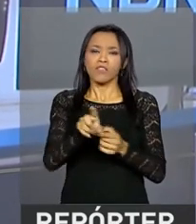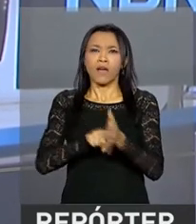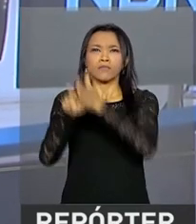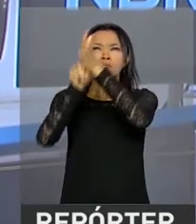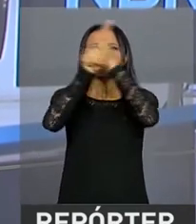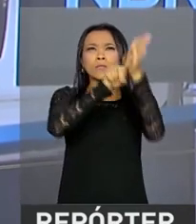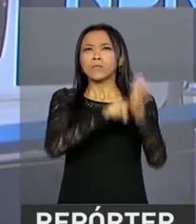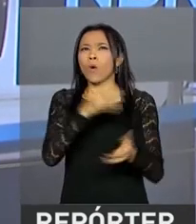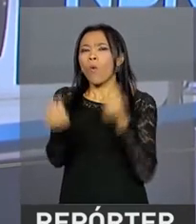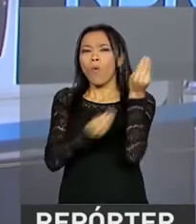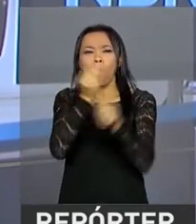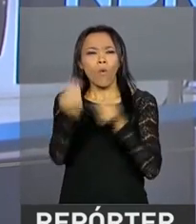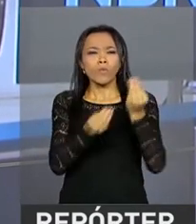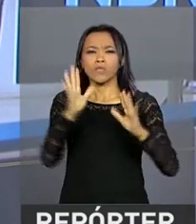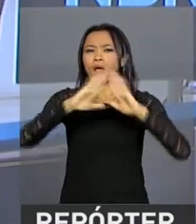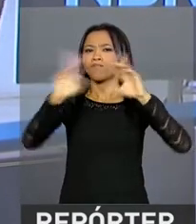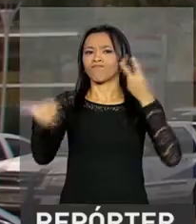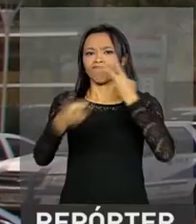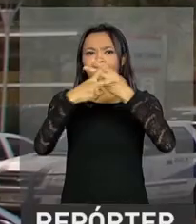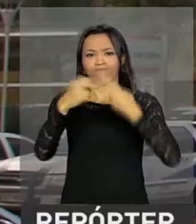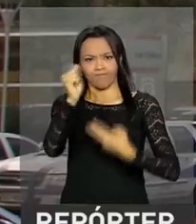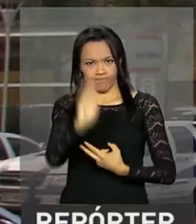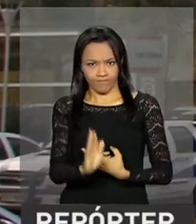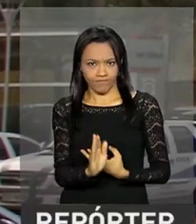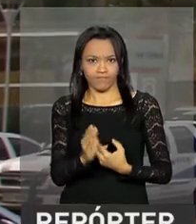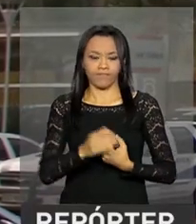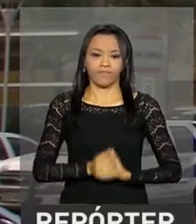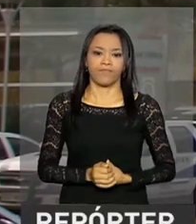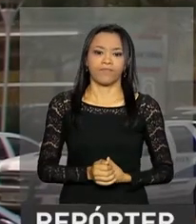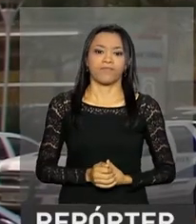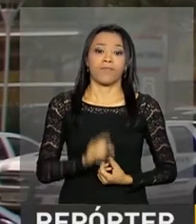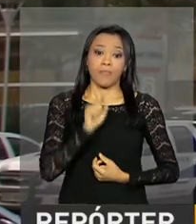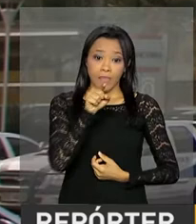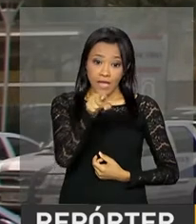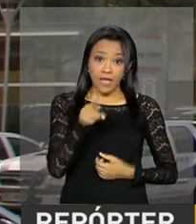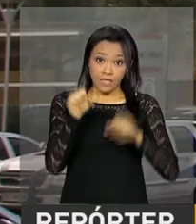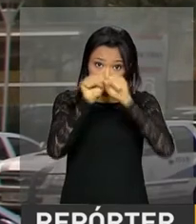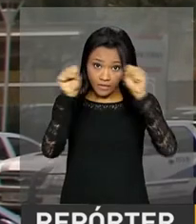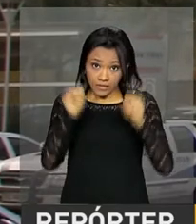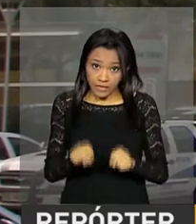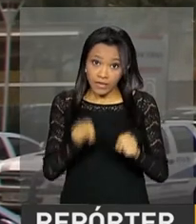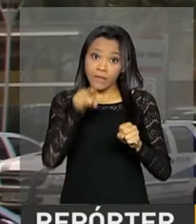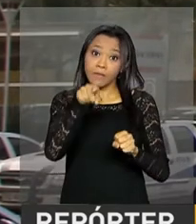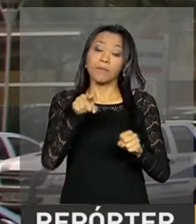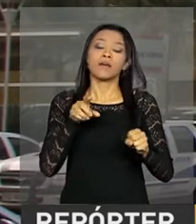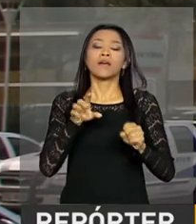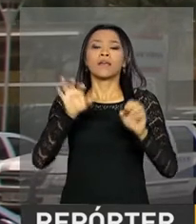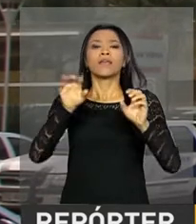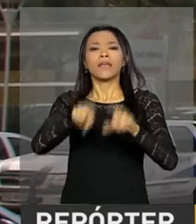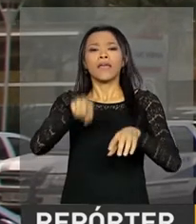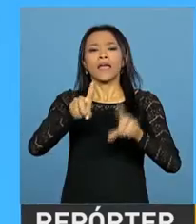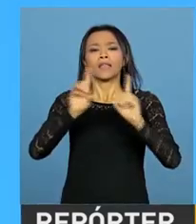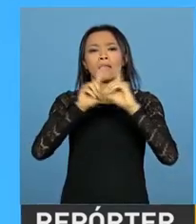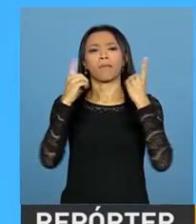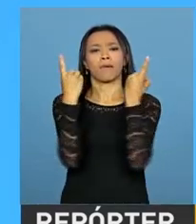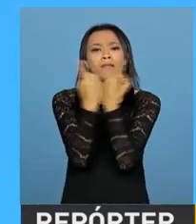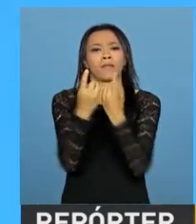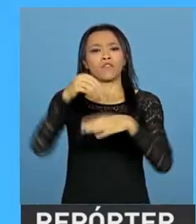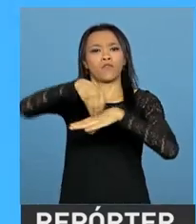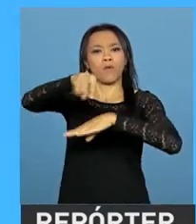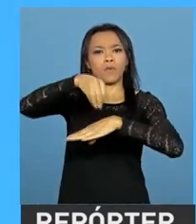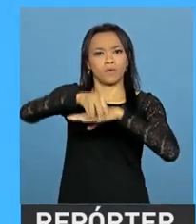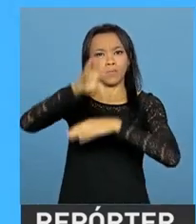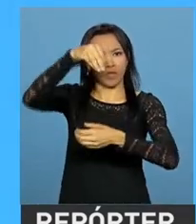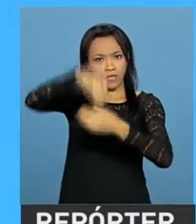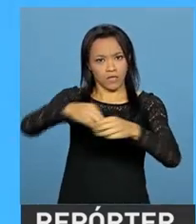das penitenciárias do país. O Sistema de Informações do Departamento Penitenciário Nacional já começou